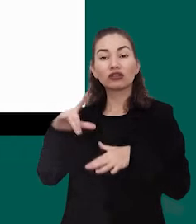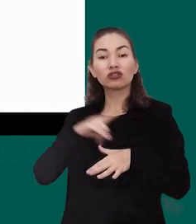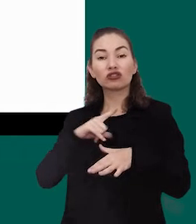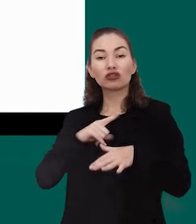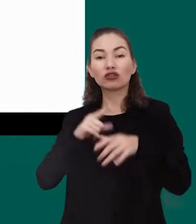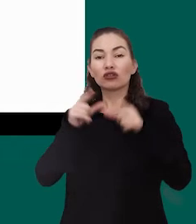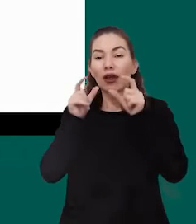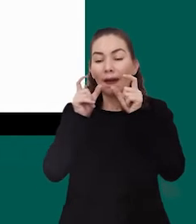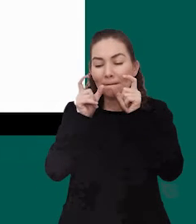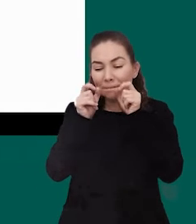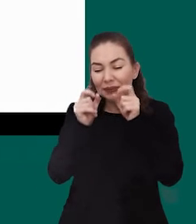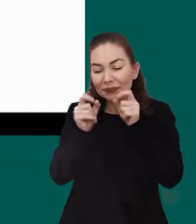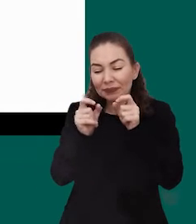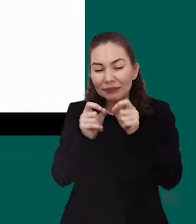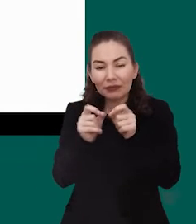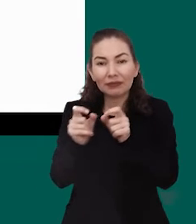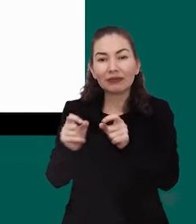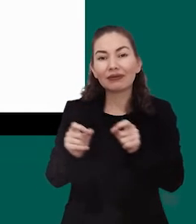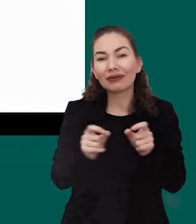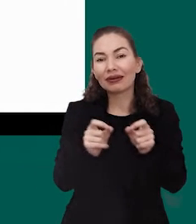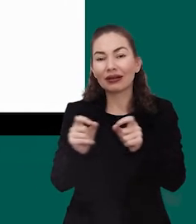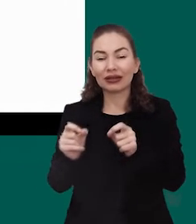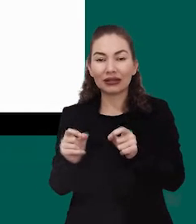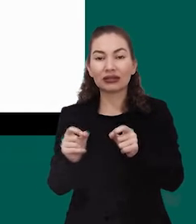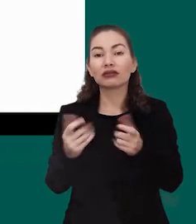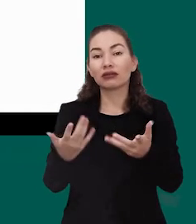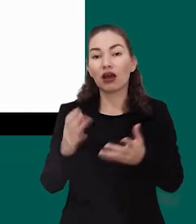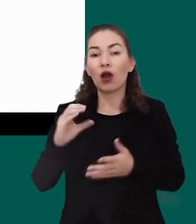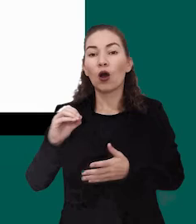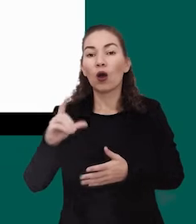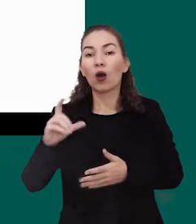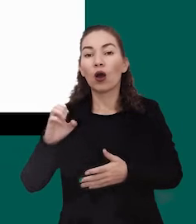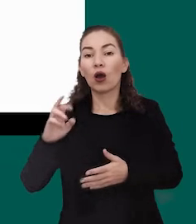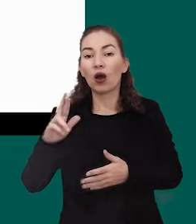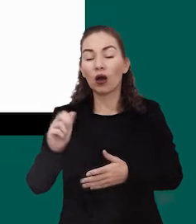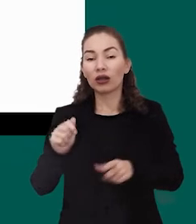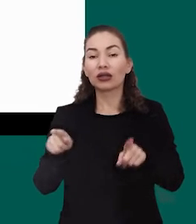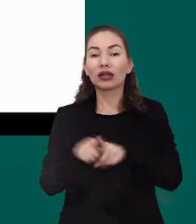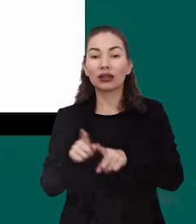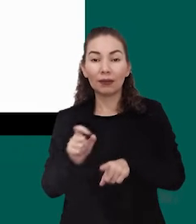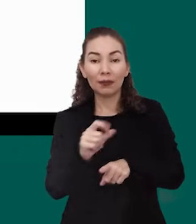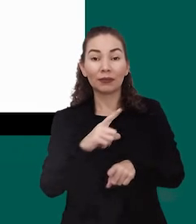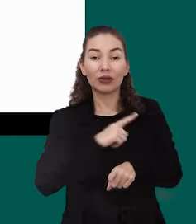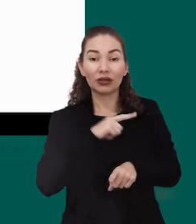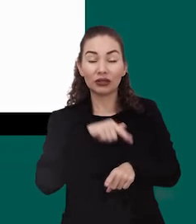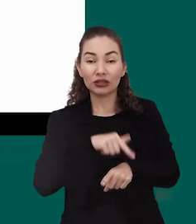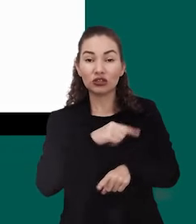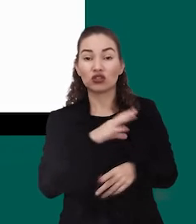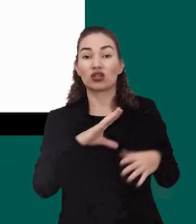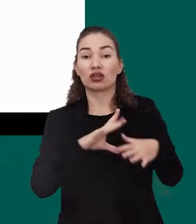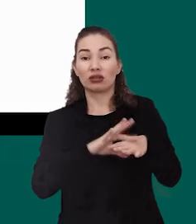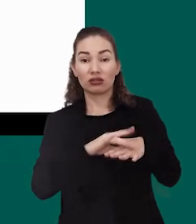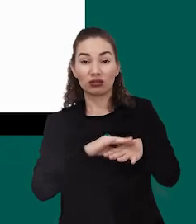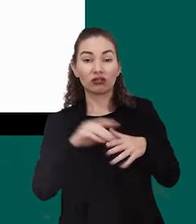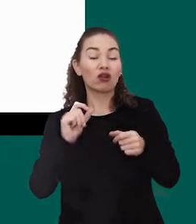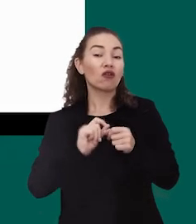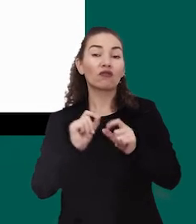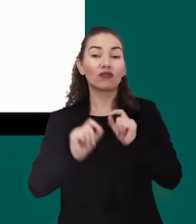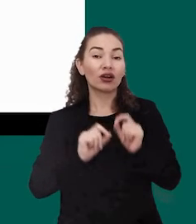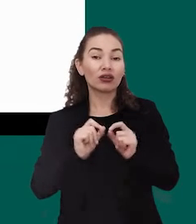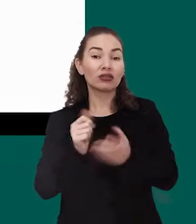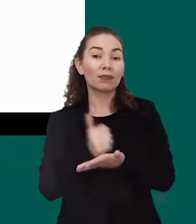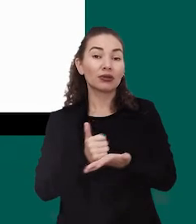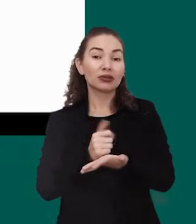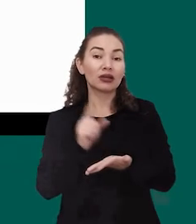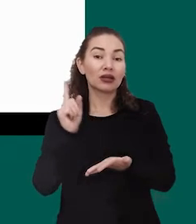agentes microscópicos. E ele faz estudos sobre cólera aviária, com cultivo em laboratório da bactéria causadora da doença, né? O que ele fazia basicamente